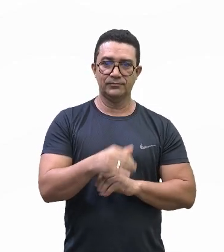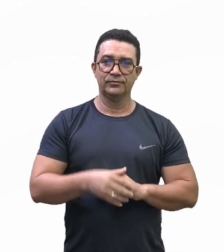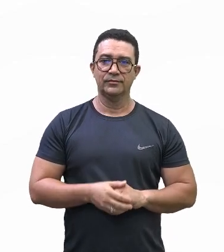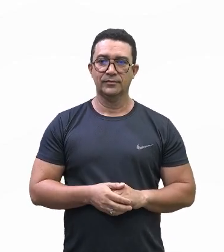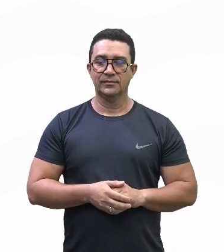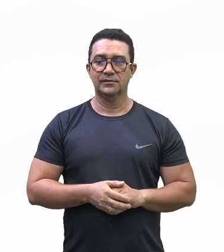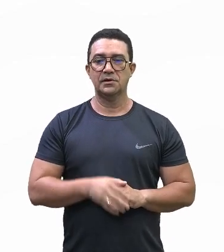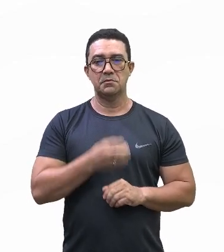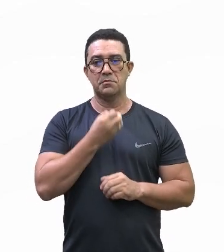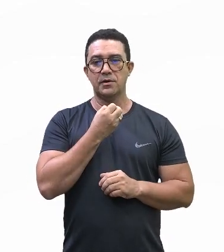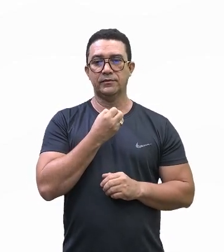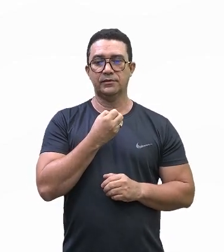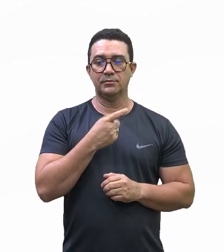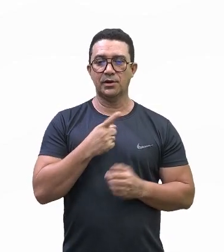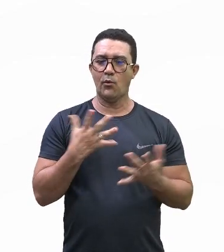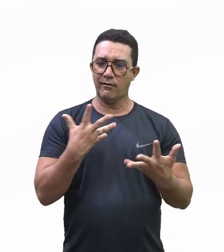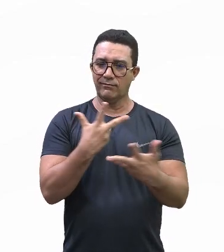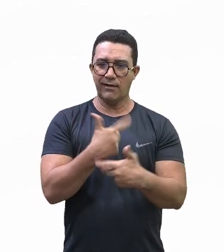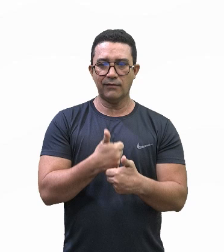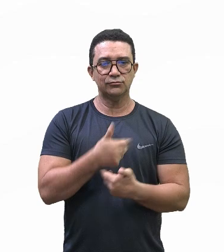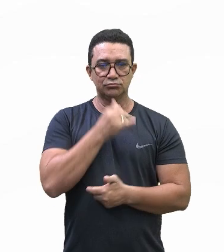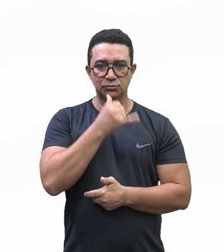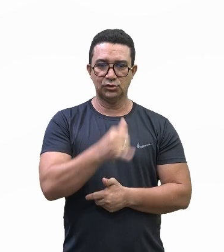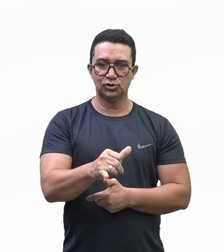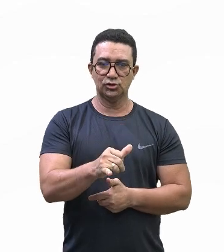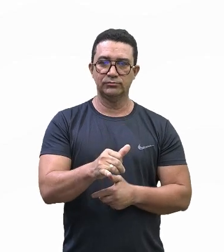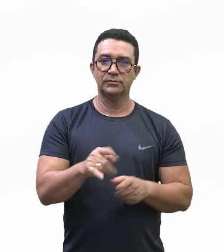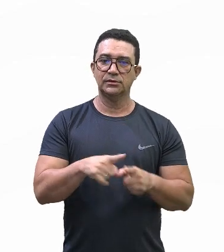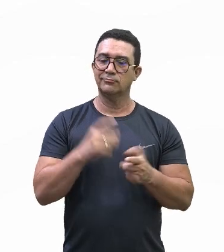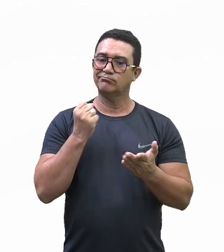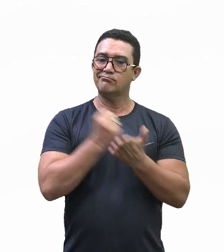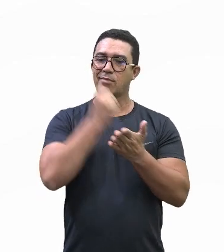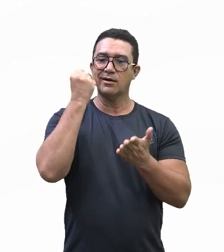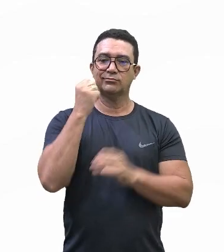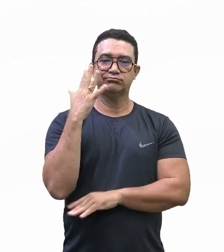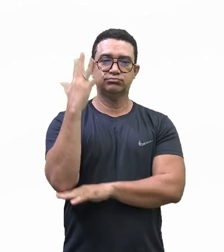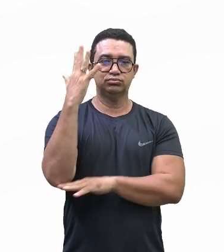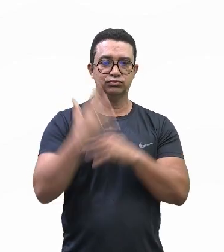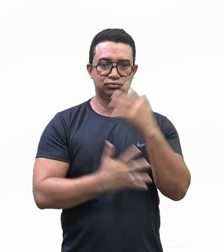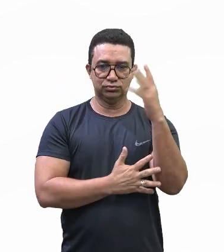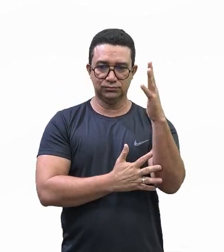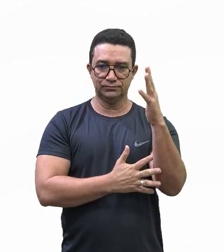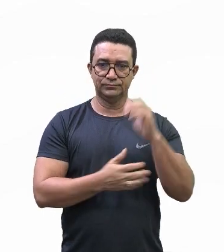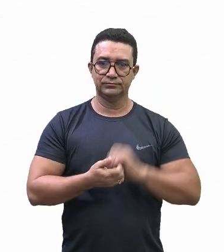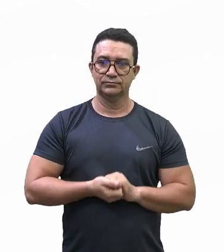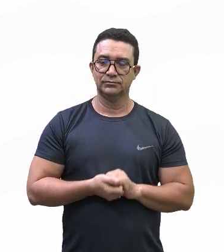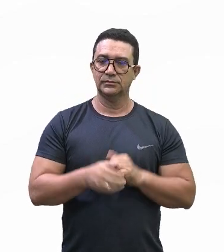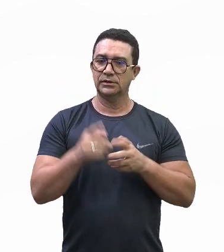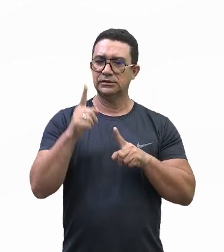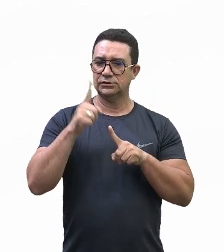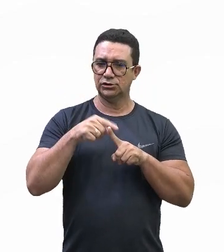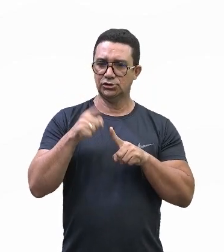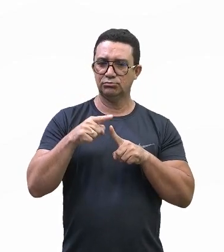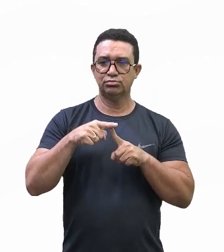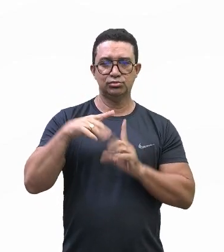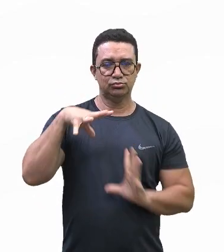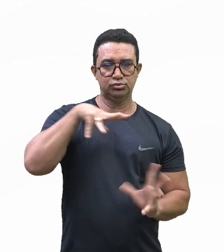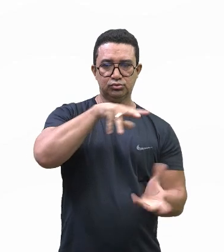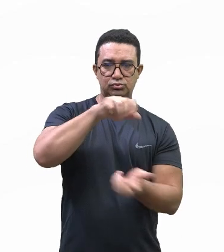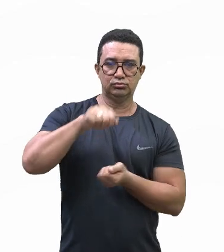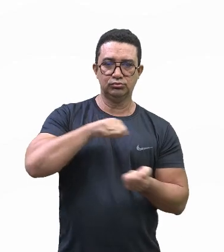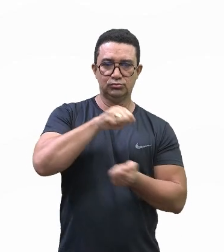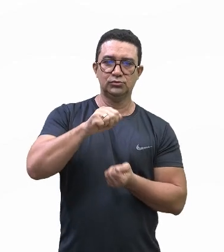elétrica, eficiência energética e também o impacto ambiental. Formas sustentáveis